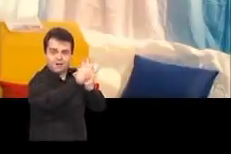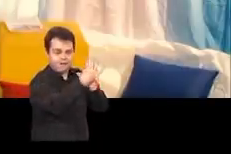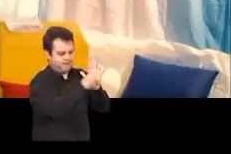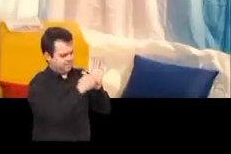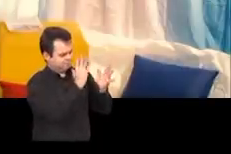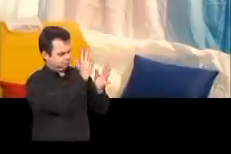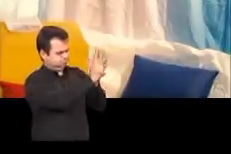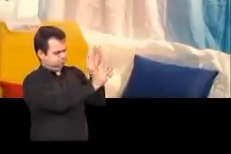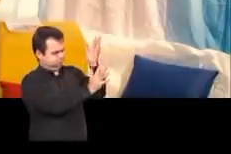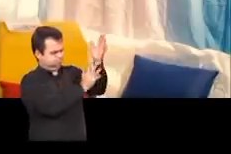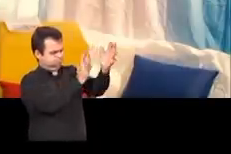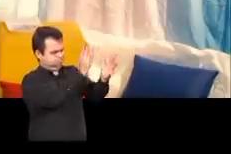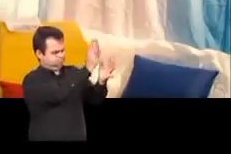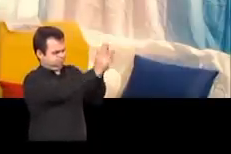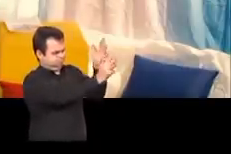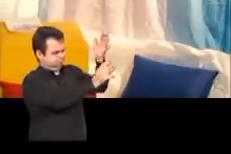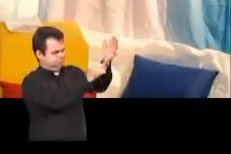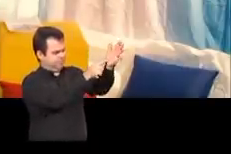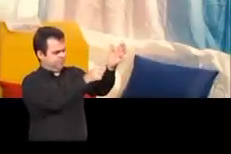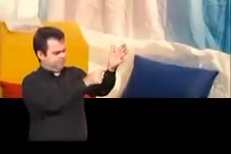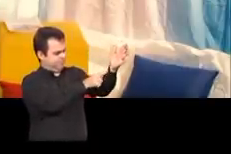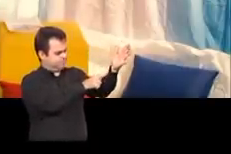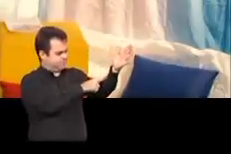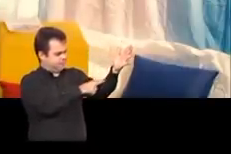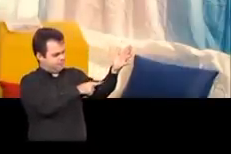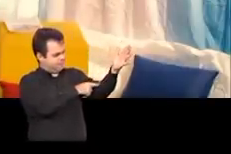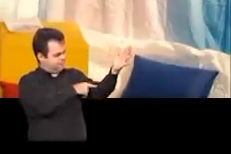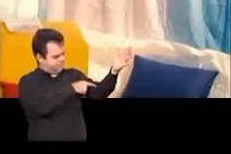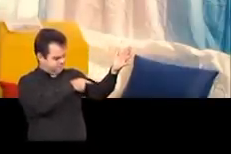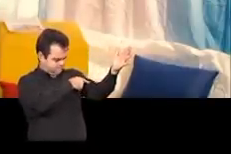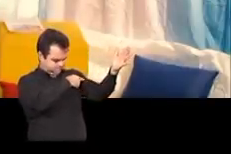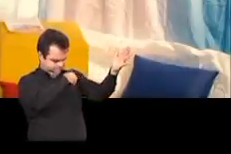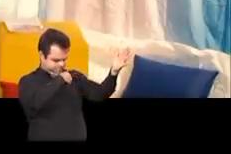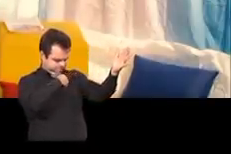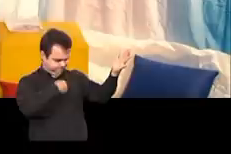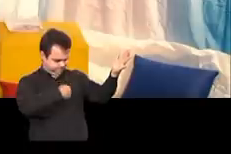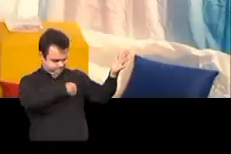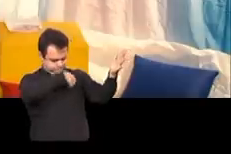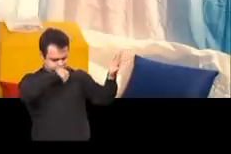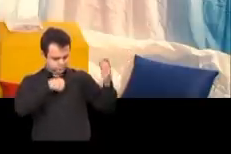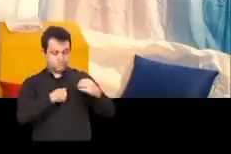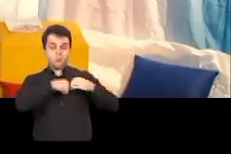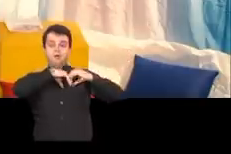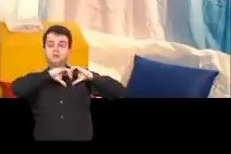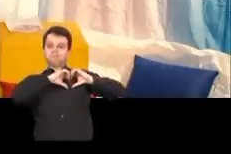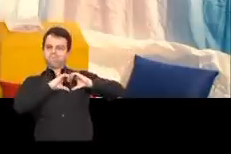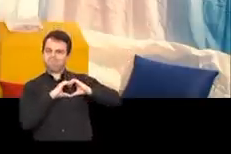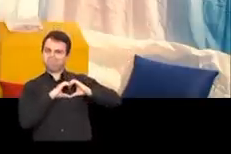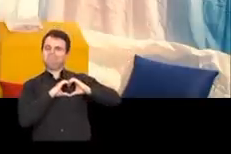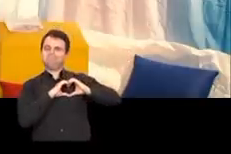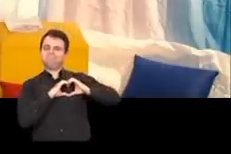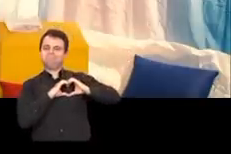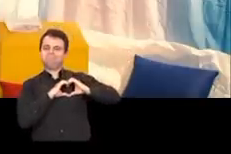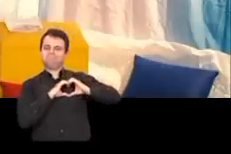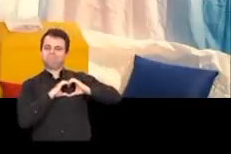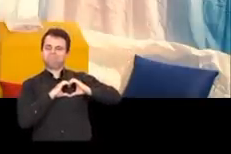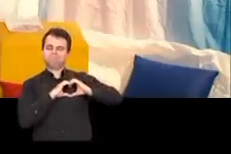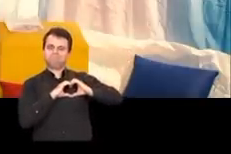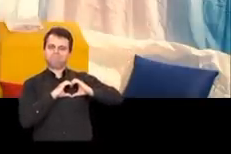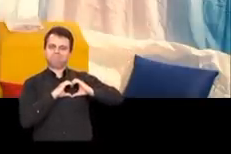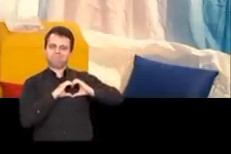Bem no meio tem uma linha ligada ao coração.